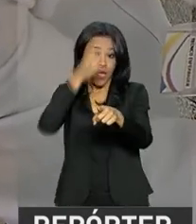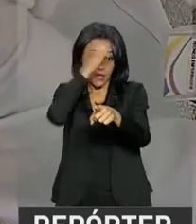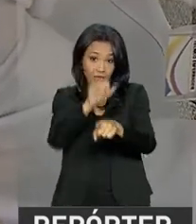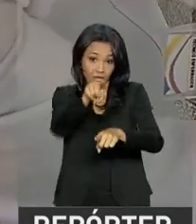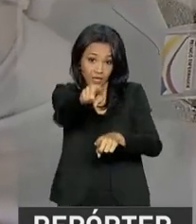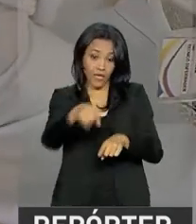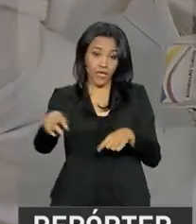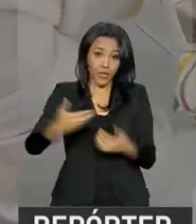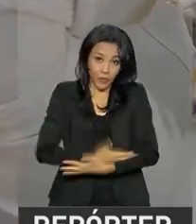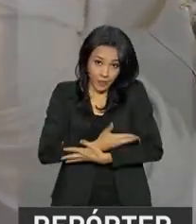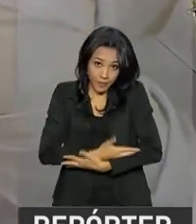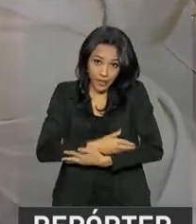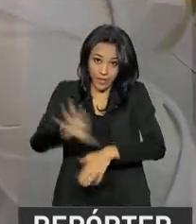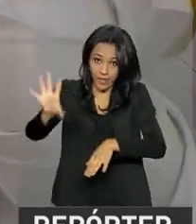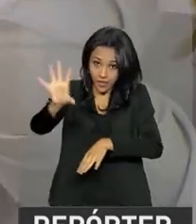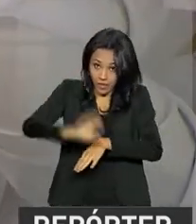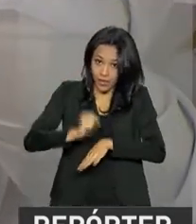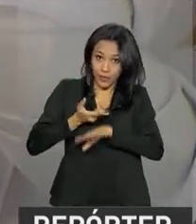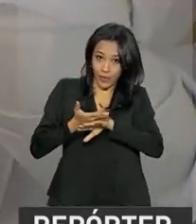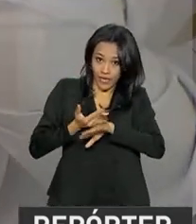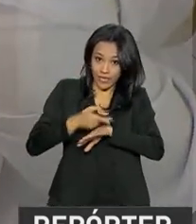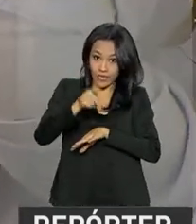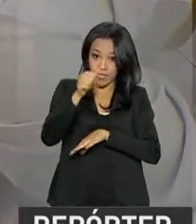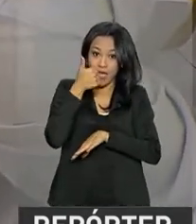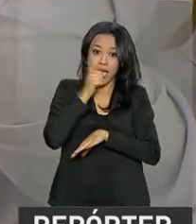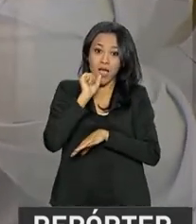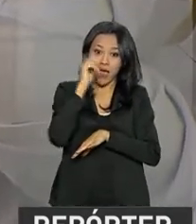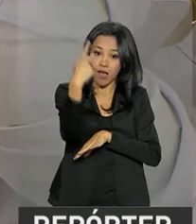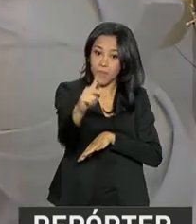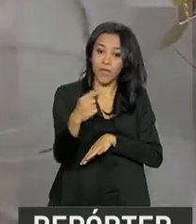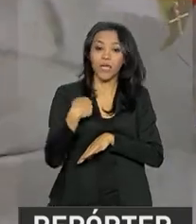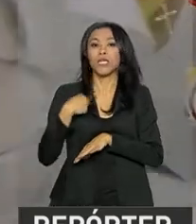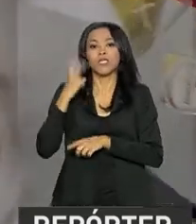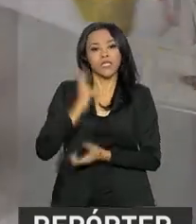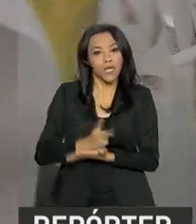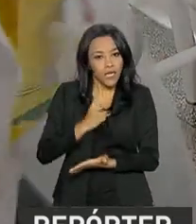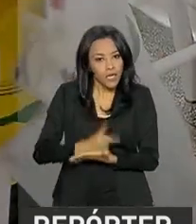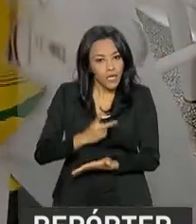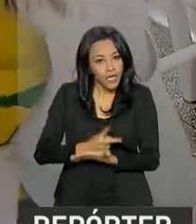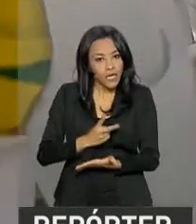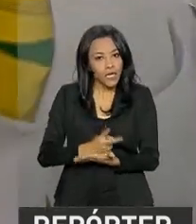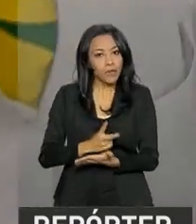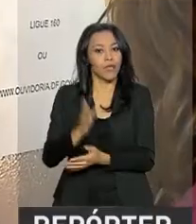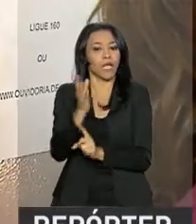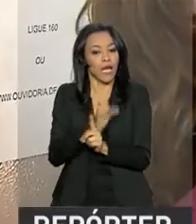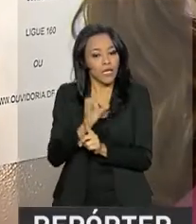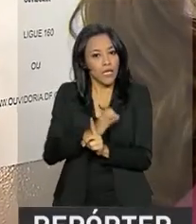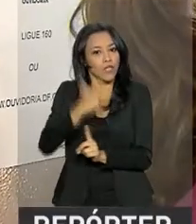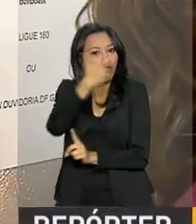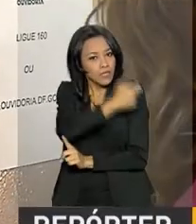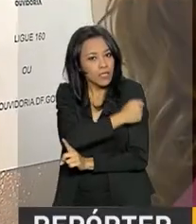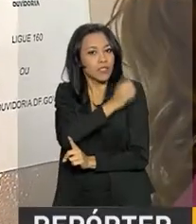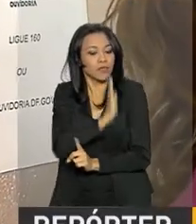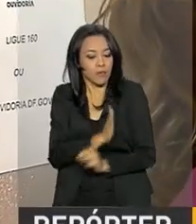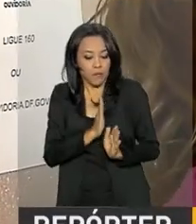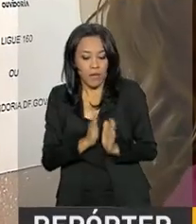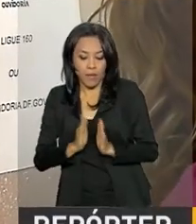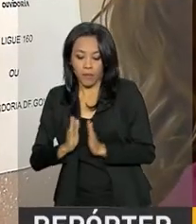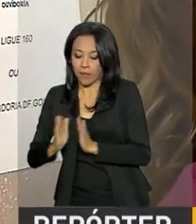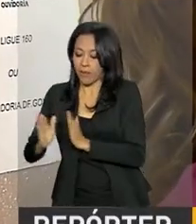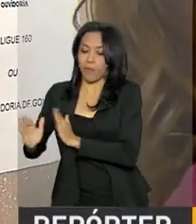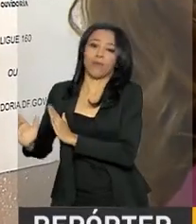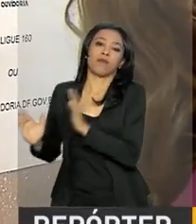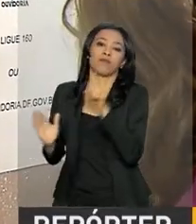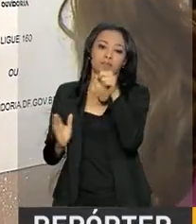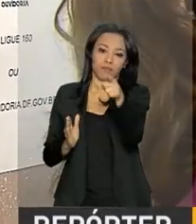pegue alguma doença grave a bancária isabella não esquece de manter a vacinação em dia a gente tenta sempre seguir o calendário bem